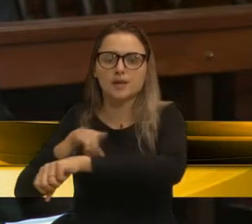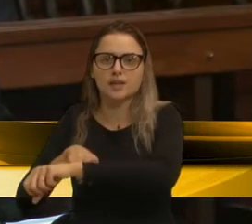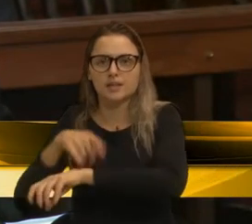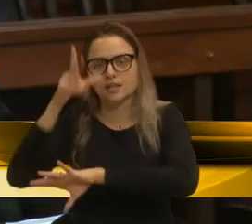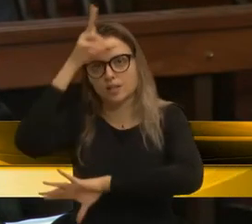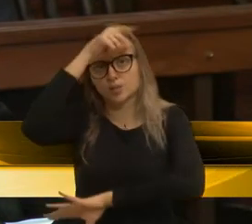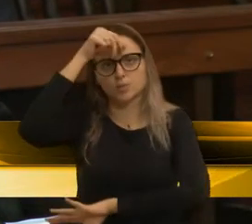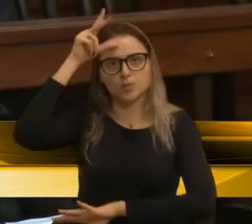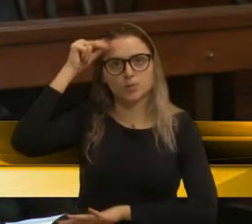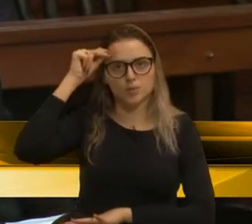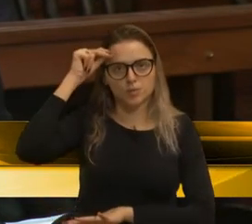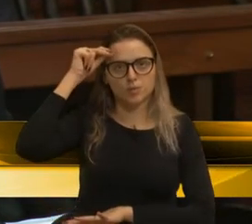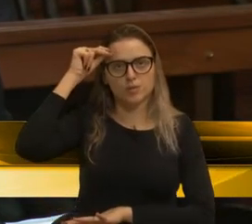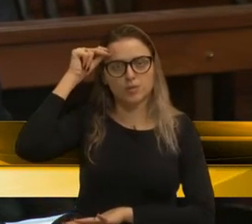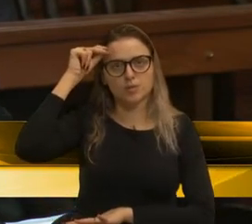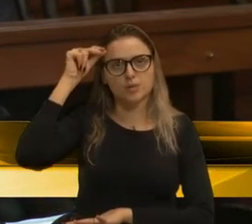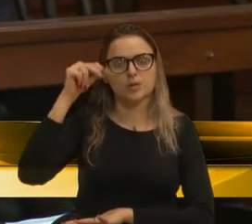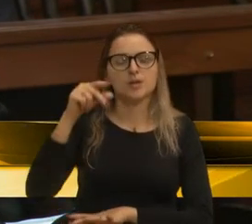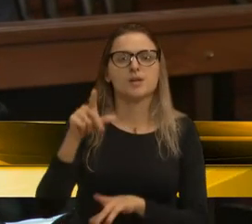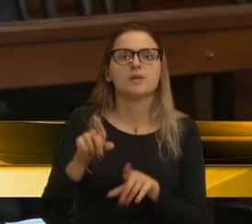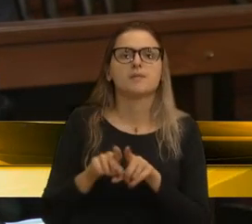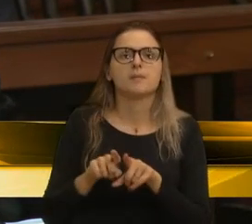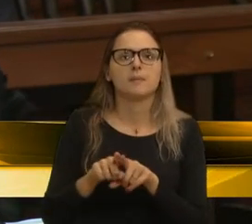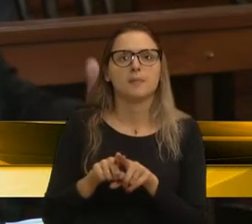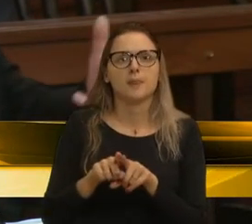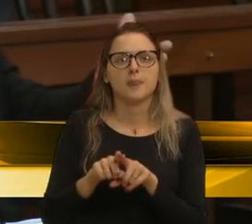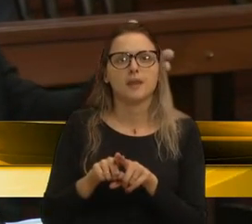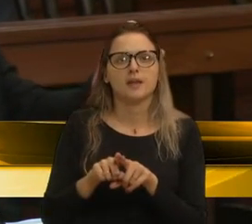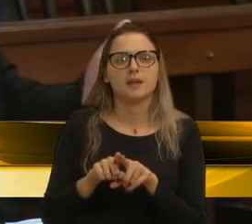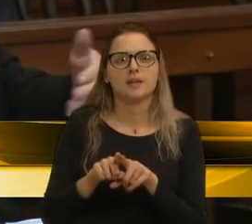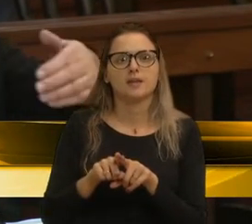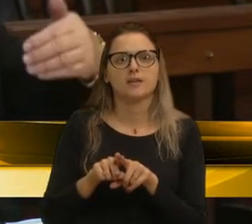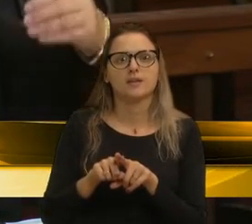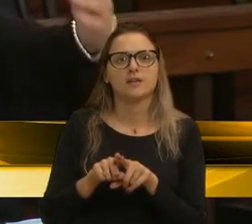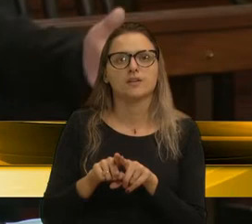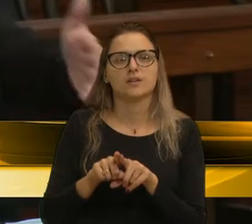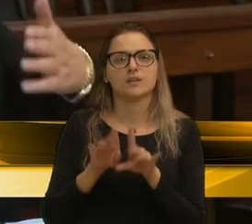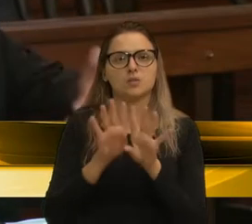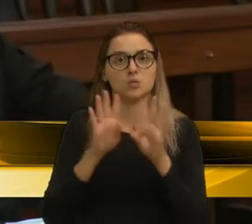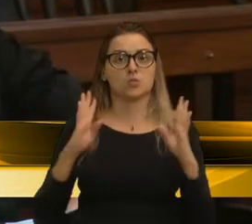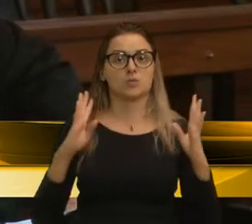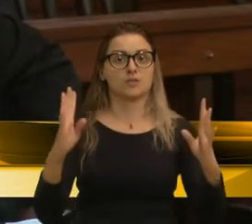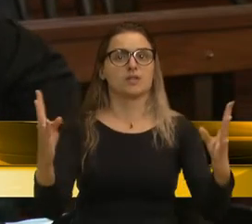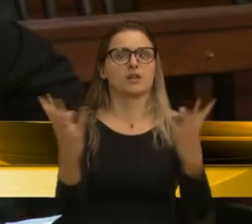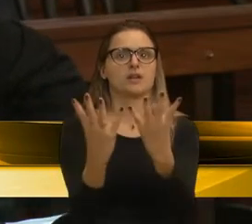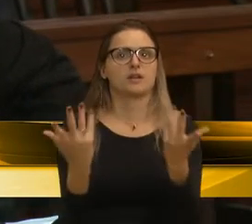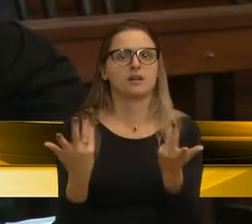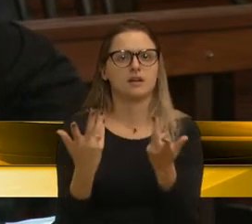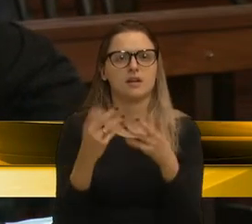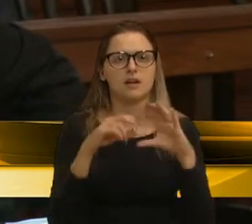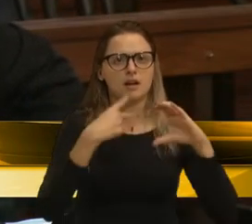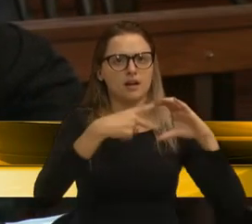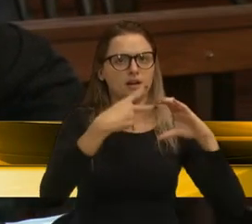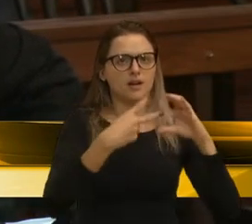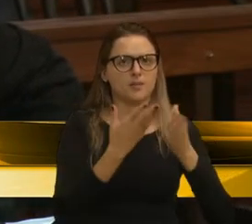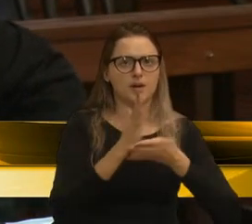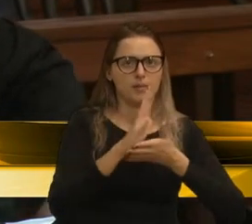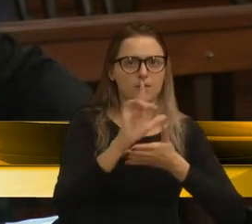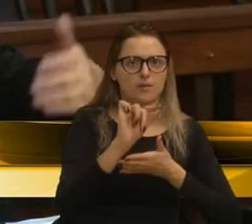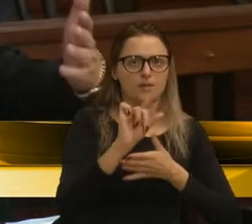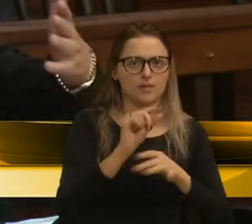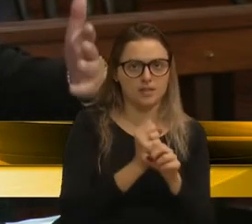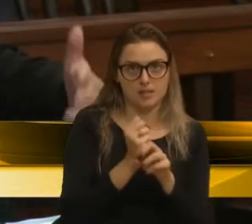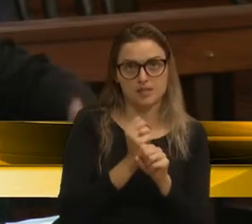né? Com cercamento. E aí a Câmara aprova uma permissão de 10 anos, até em razão